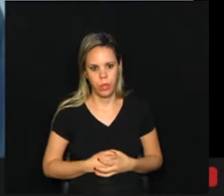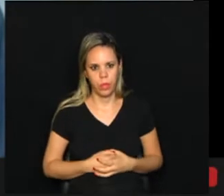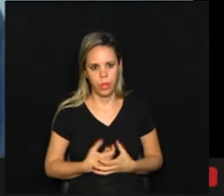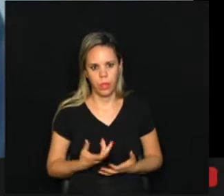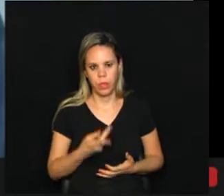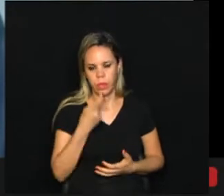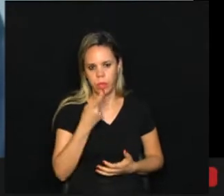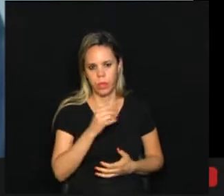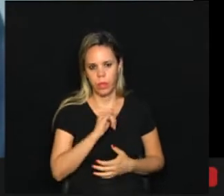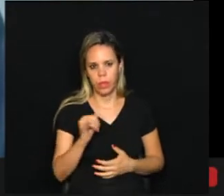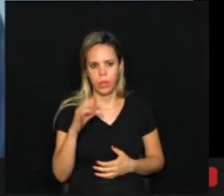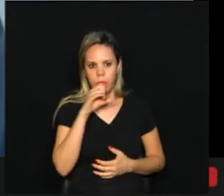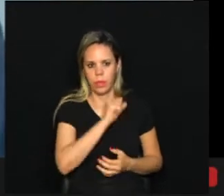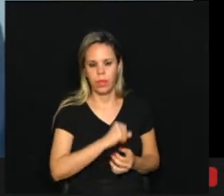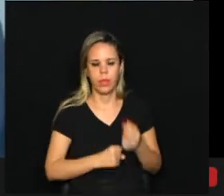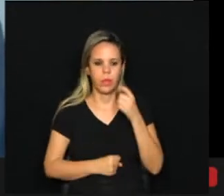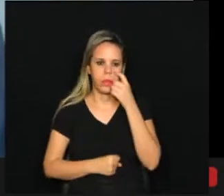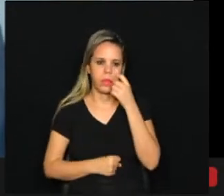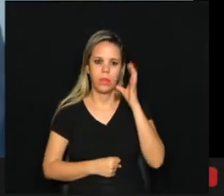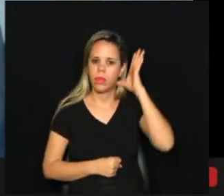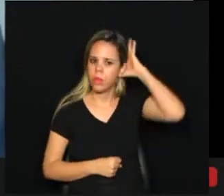assim, dizer rapidamente, né?